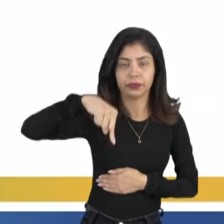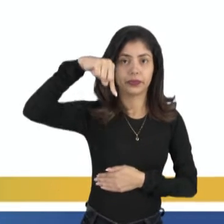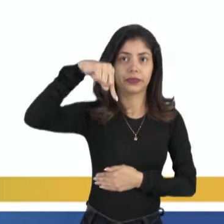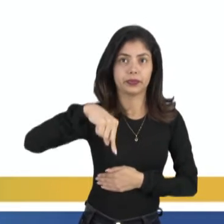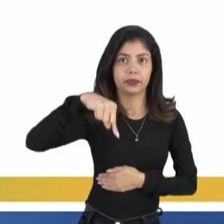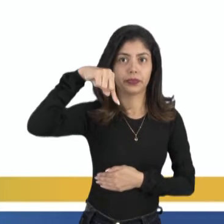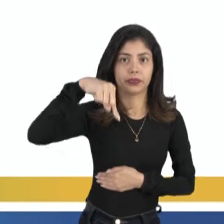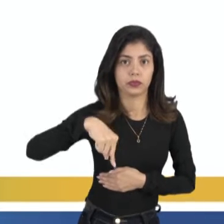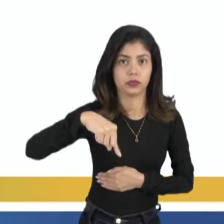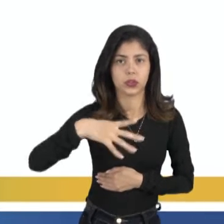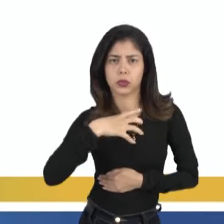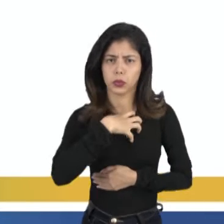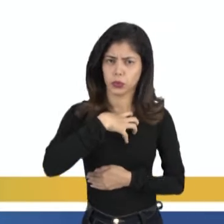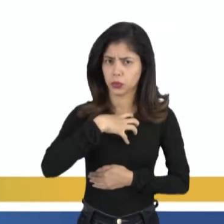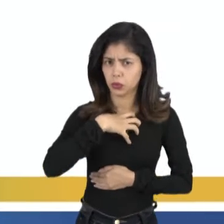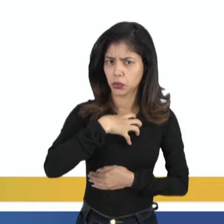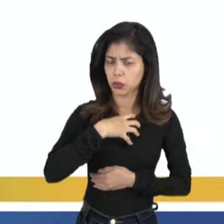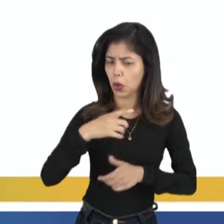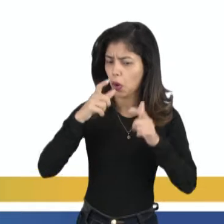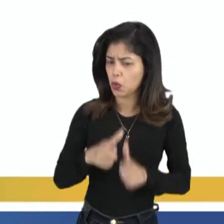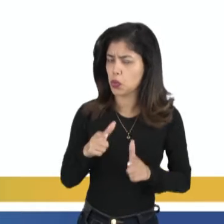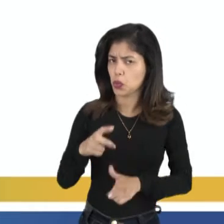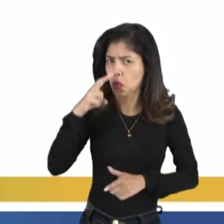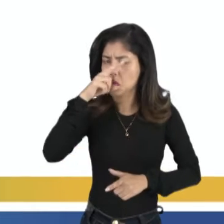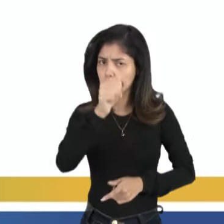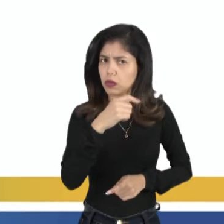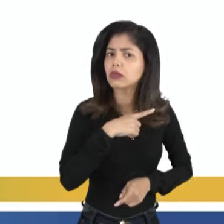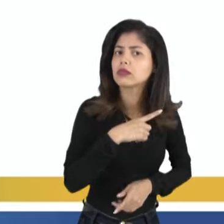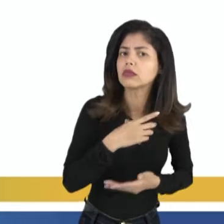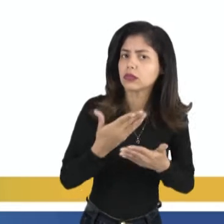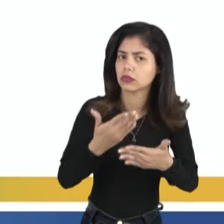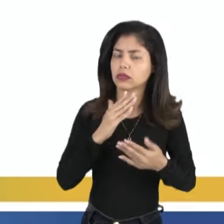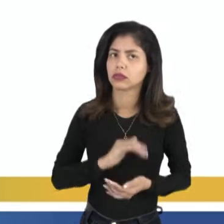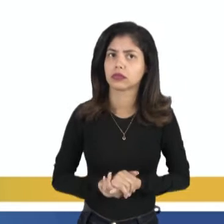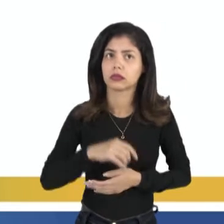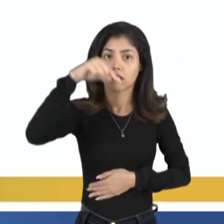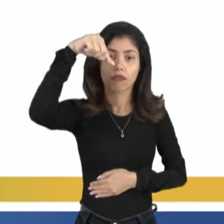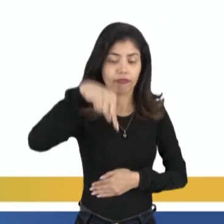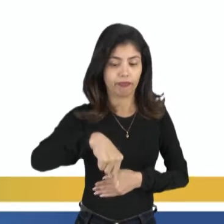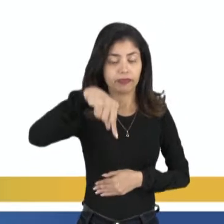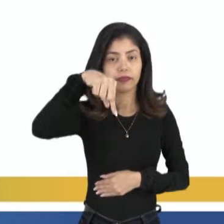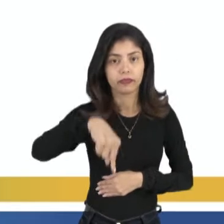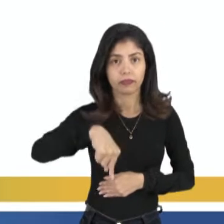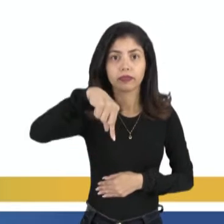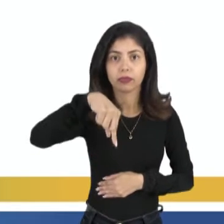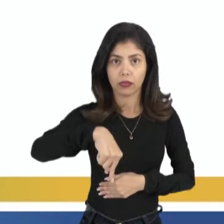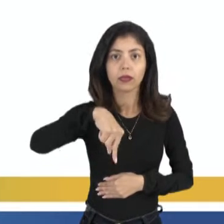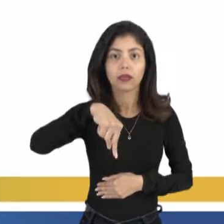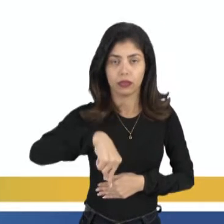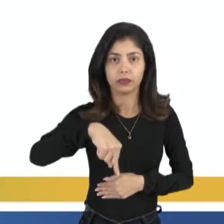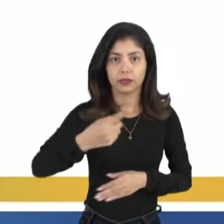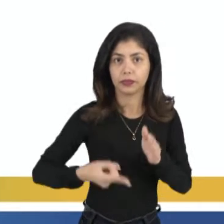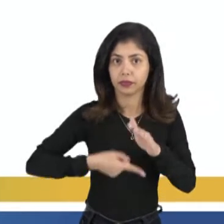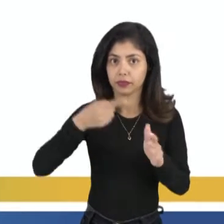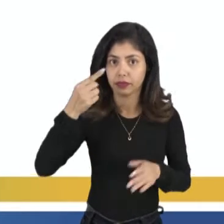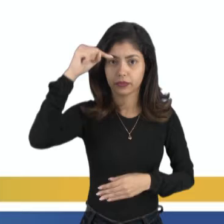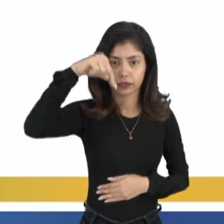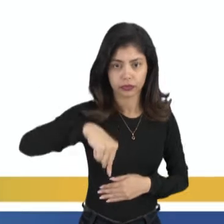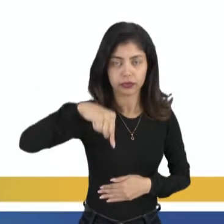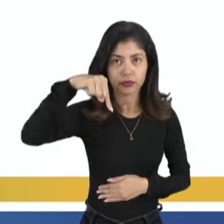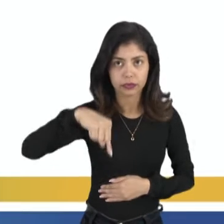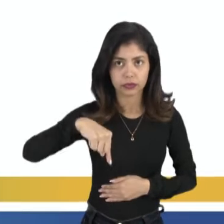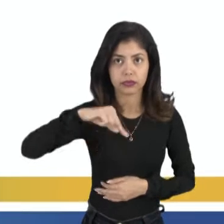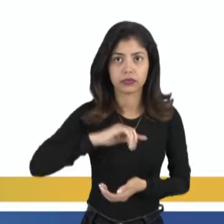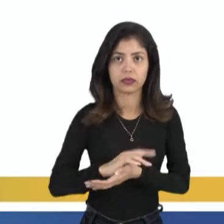direção e o sentido aí onde essas forças estão atuando. Então, para baixo, a primeira setinha que eu coloquei para vocês